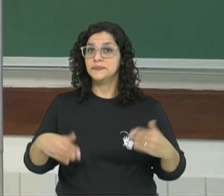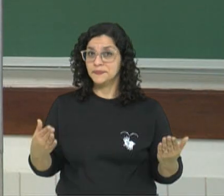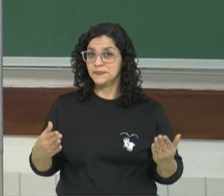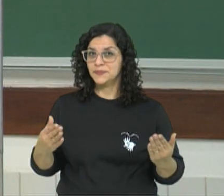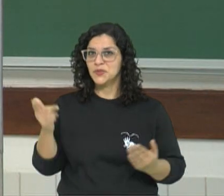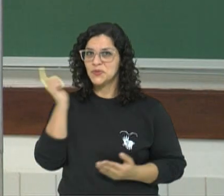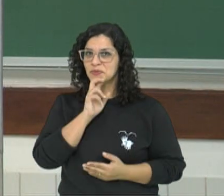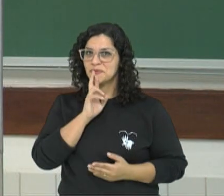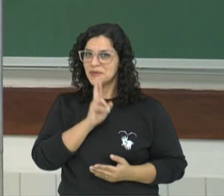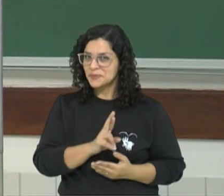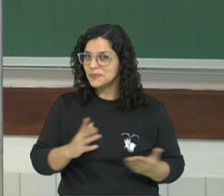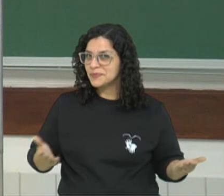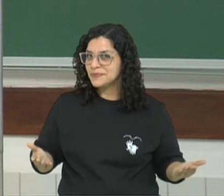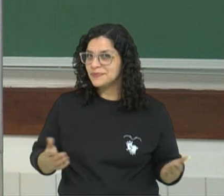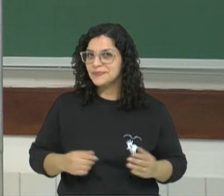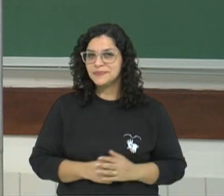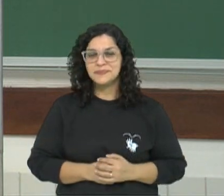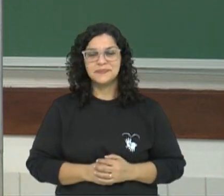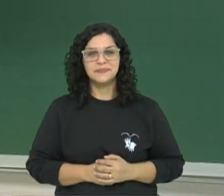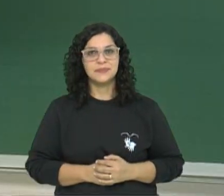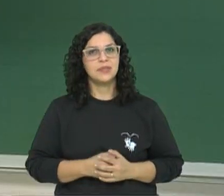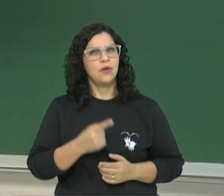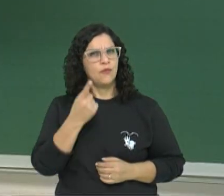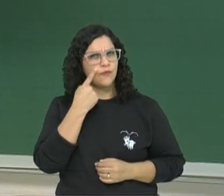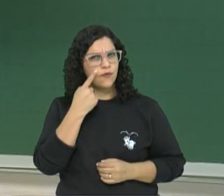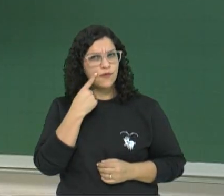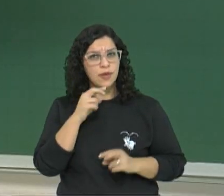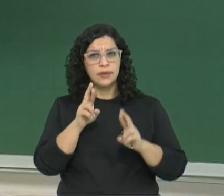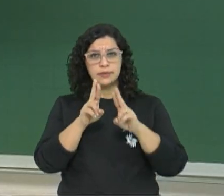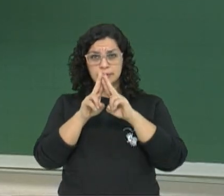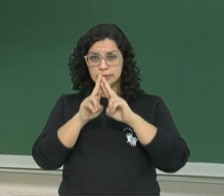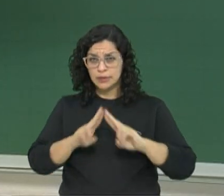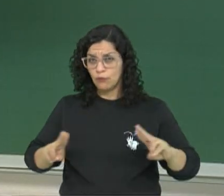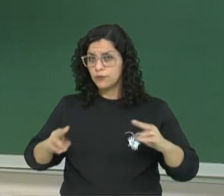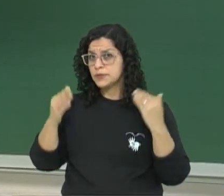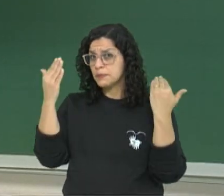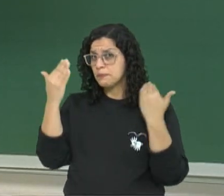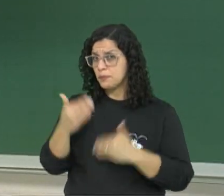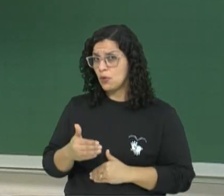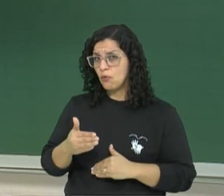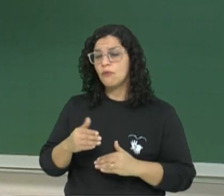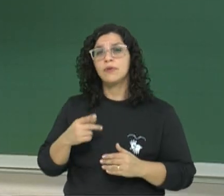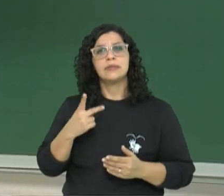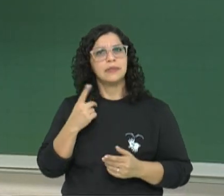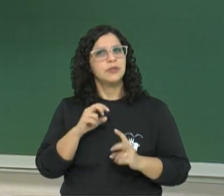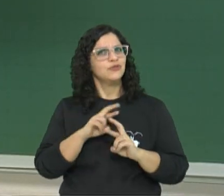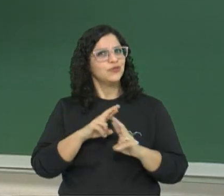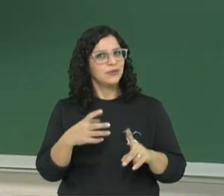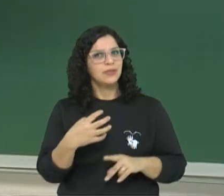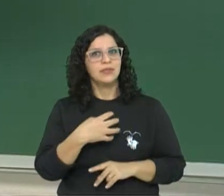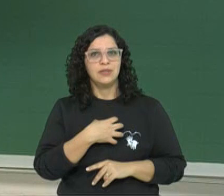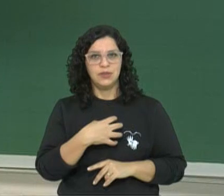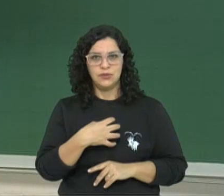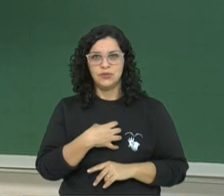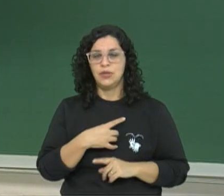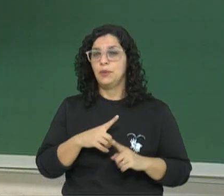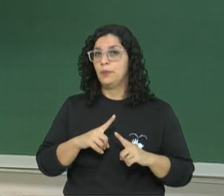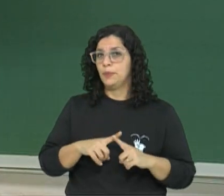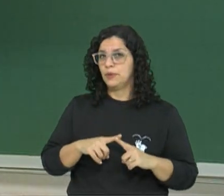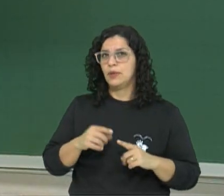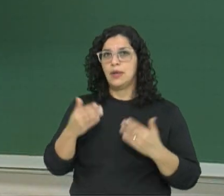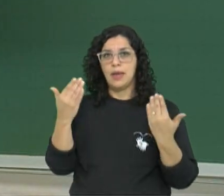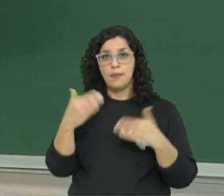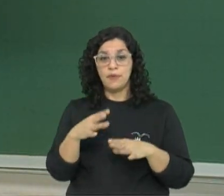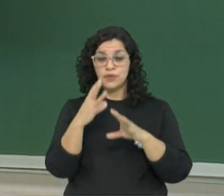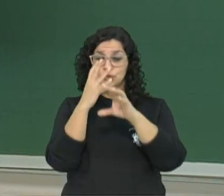E aí, meus queridos, conseguiram resolver? Cara, a questão da UFSC, a prova da UFSC é uma prova bem diferente, né? Ela é uma prova